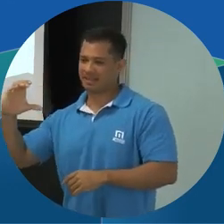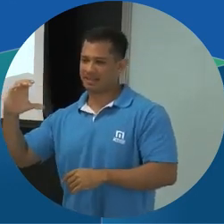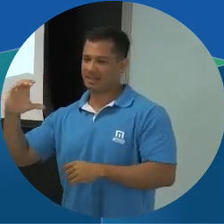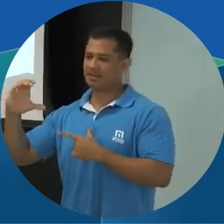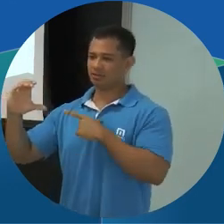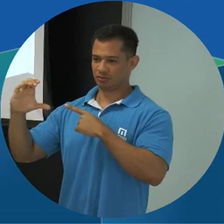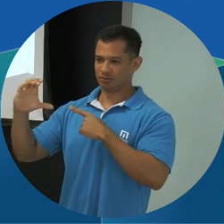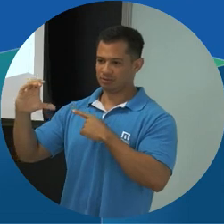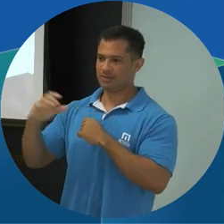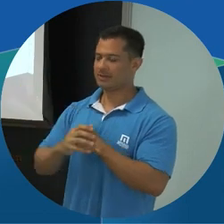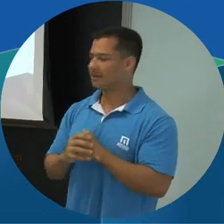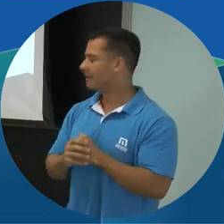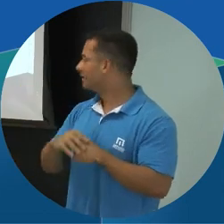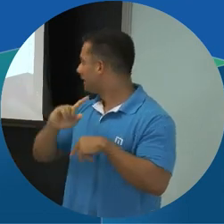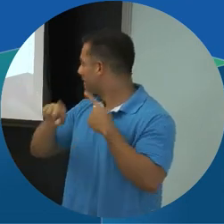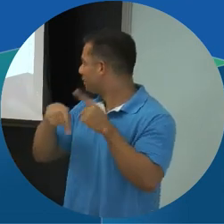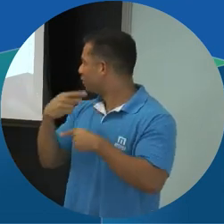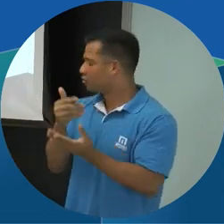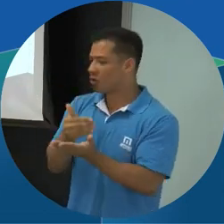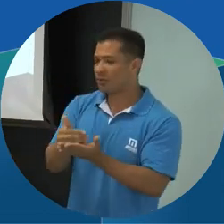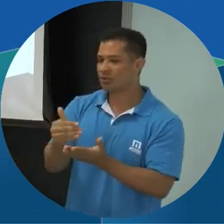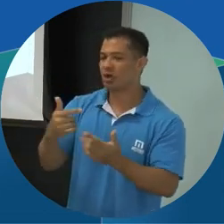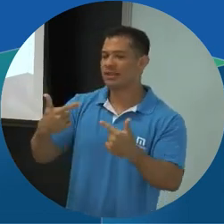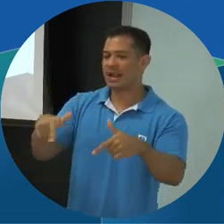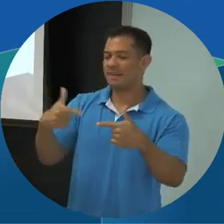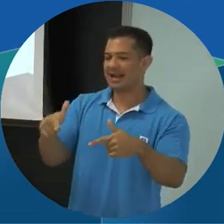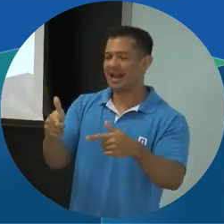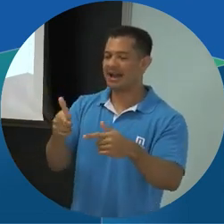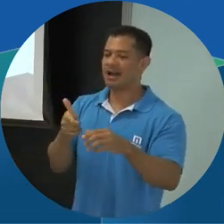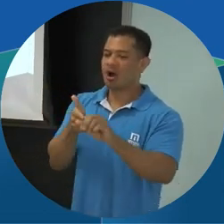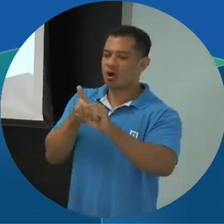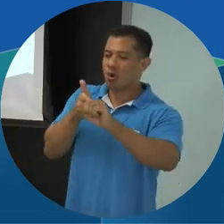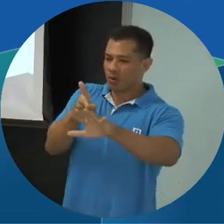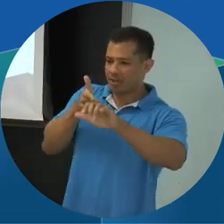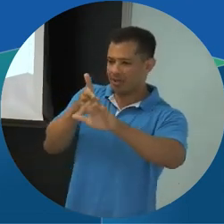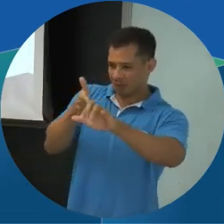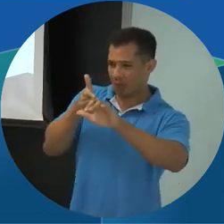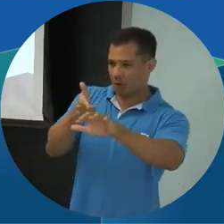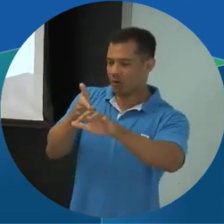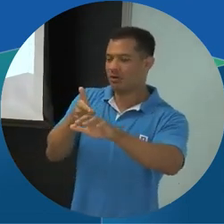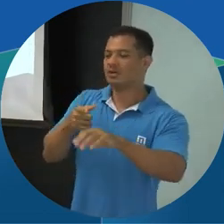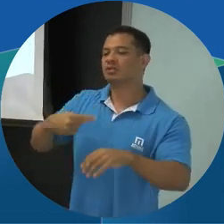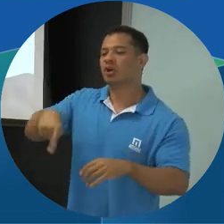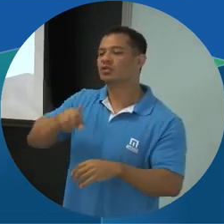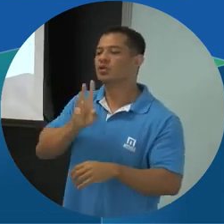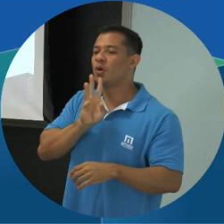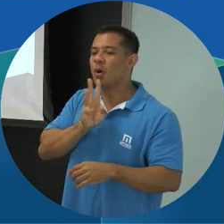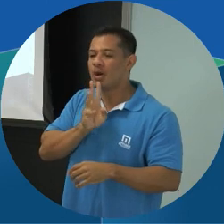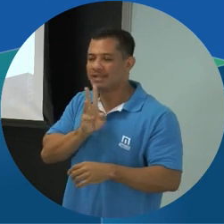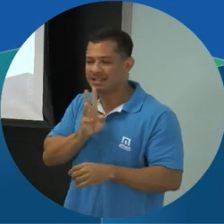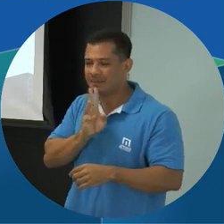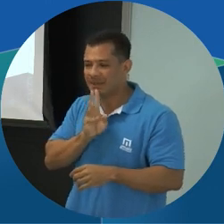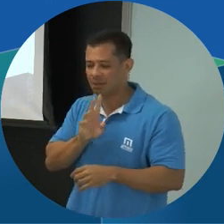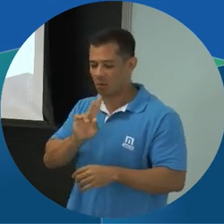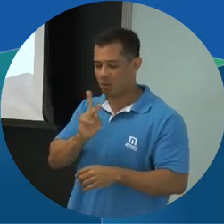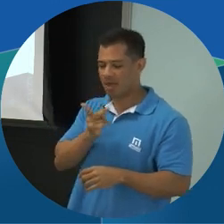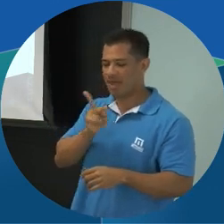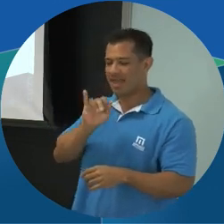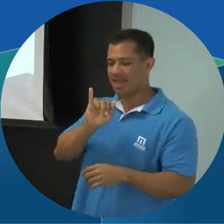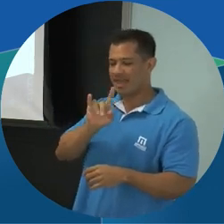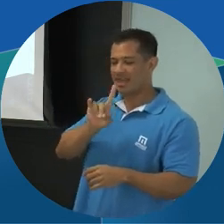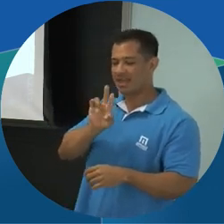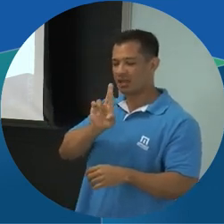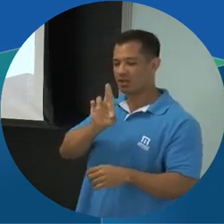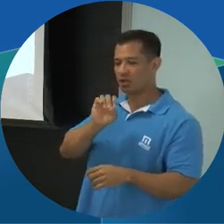Depois começamos a trabalhar com hidrodemolição, a partir do nosso conhecimento em hidrojato. Nós temos uma empresa que